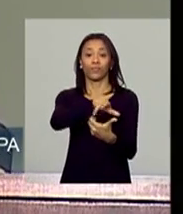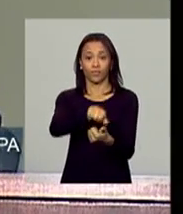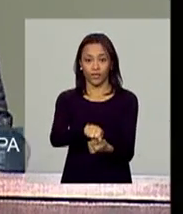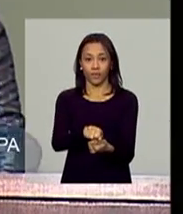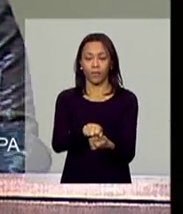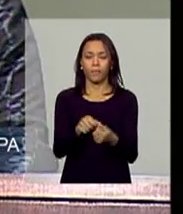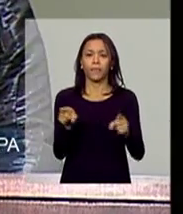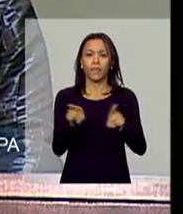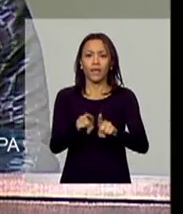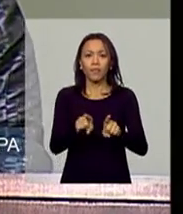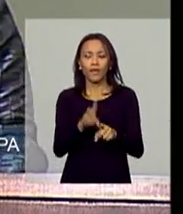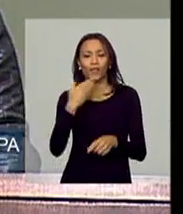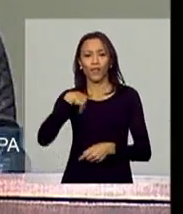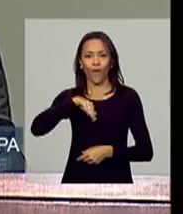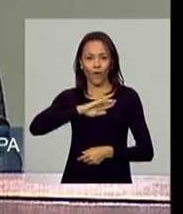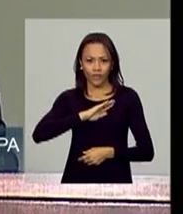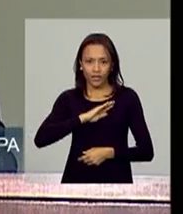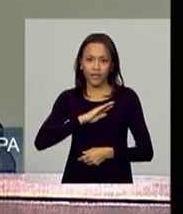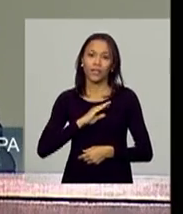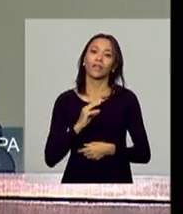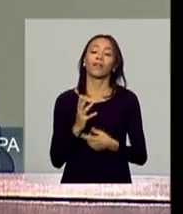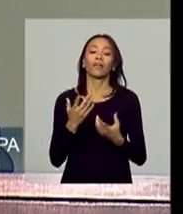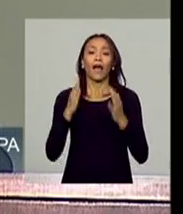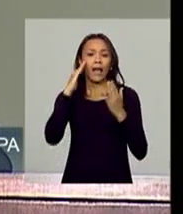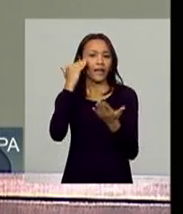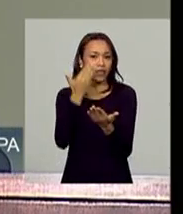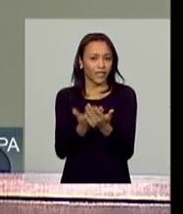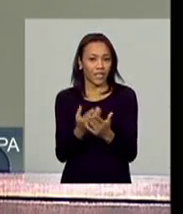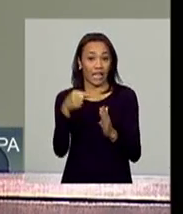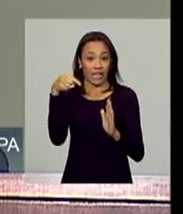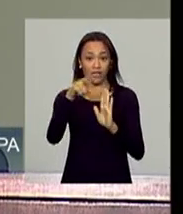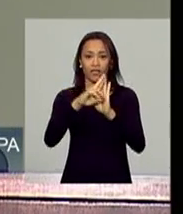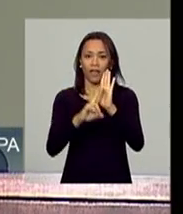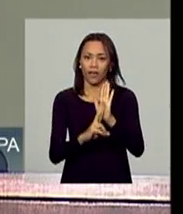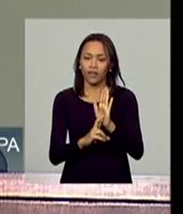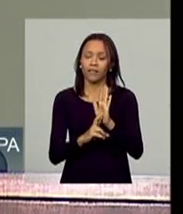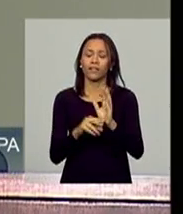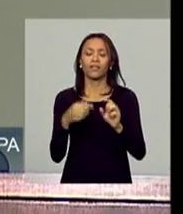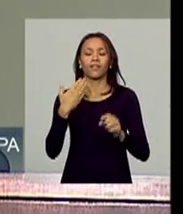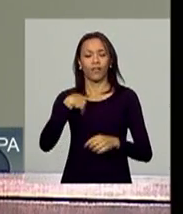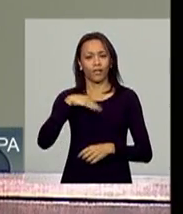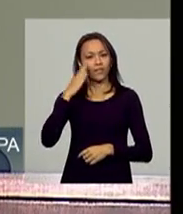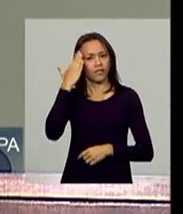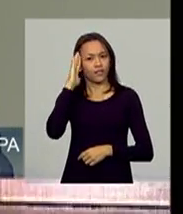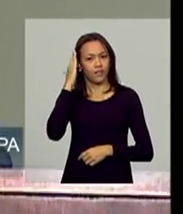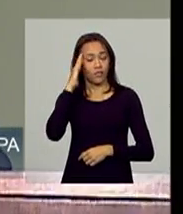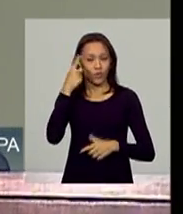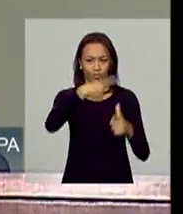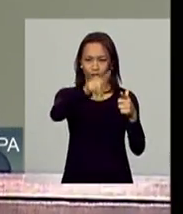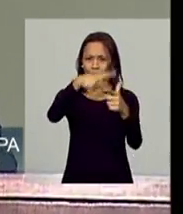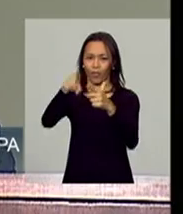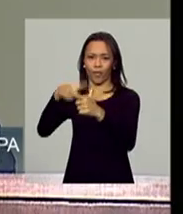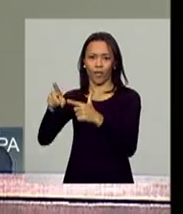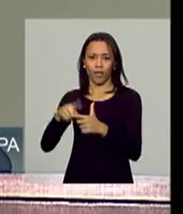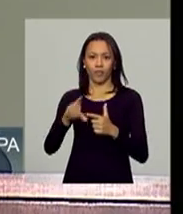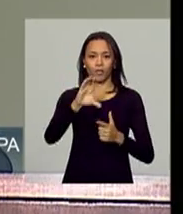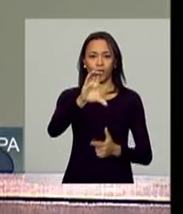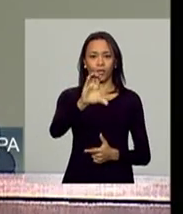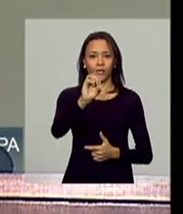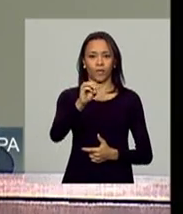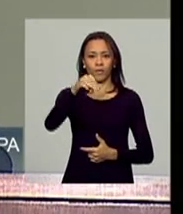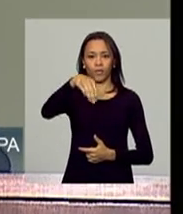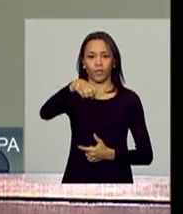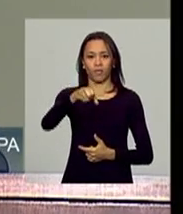Por defendermos esses princípios, acreditamos que os problemas de nosso comércio exterior,